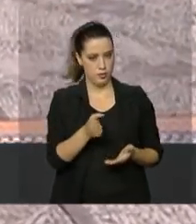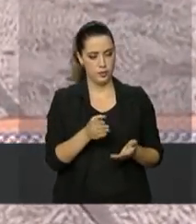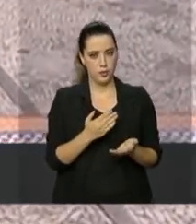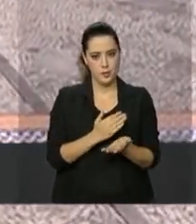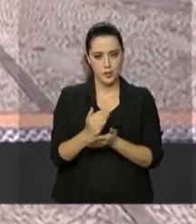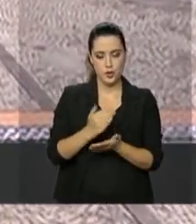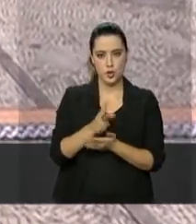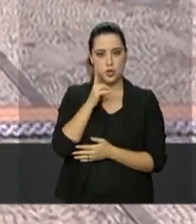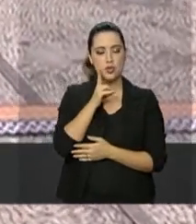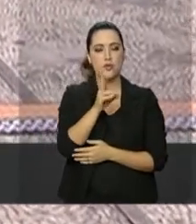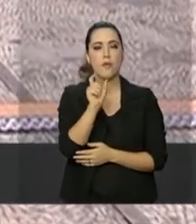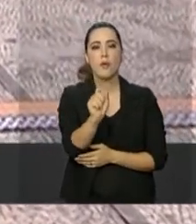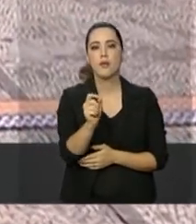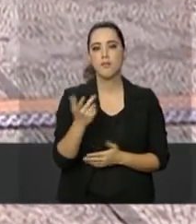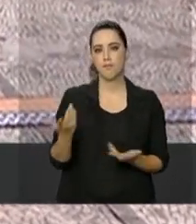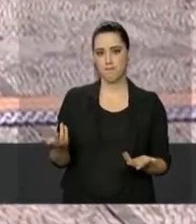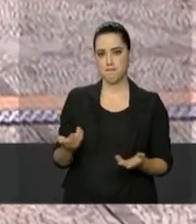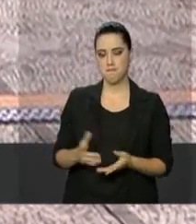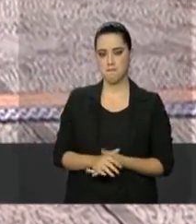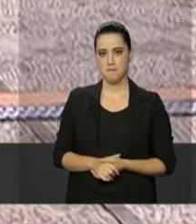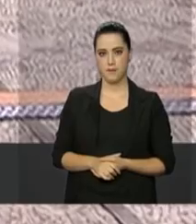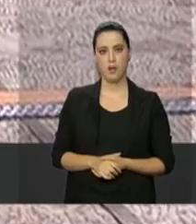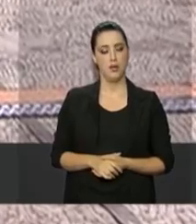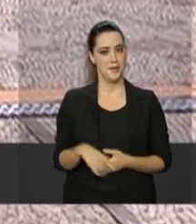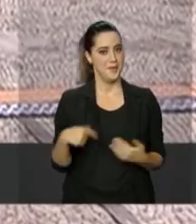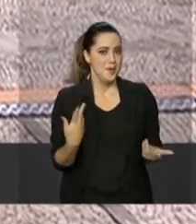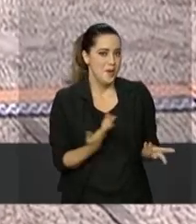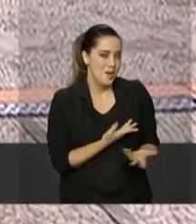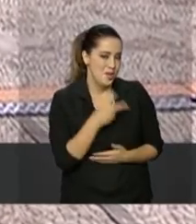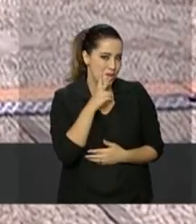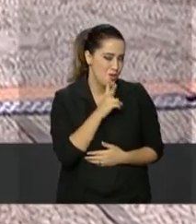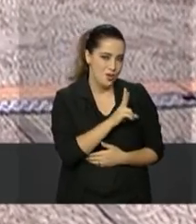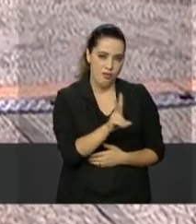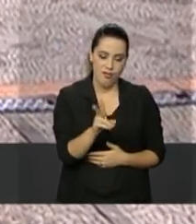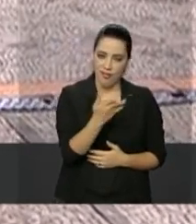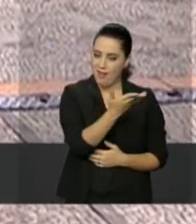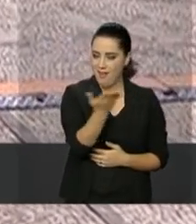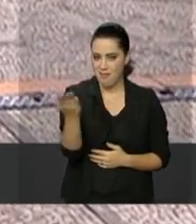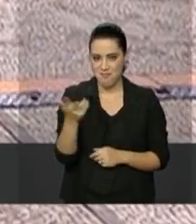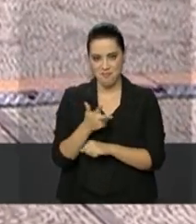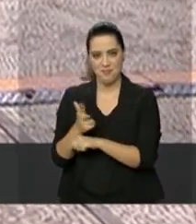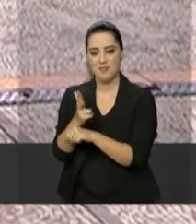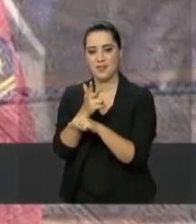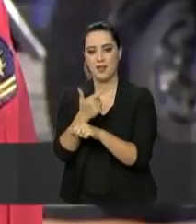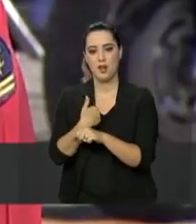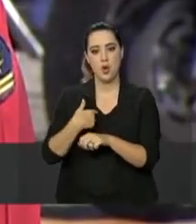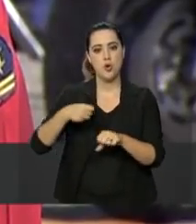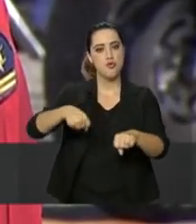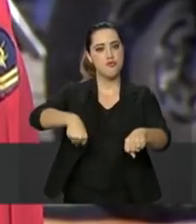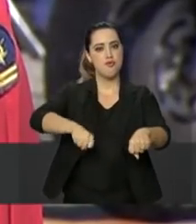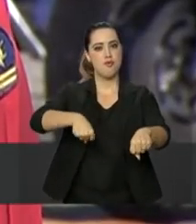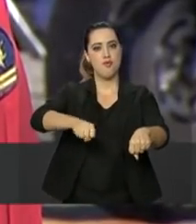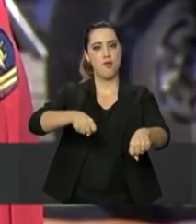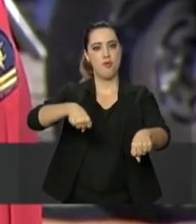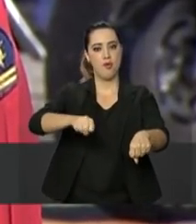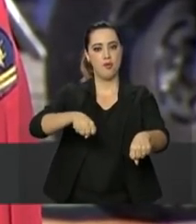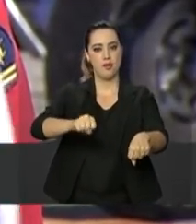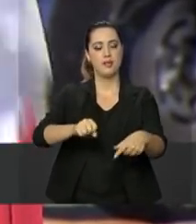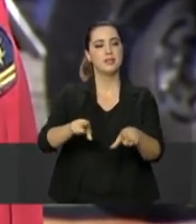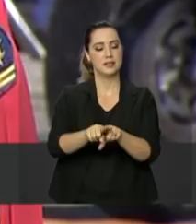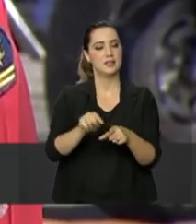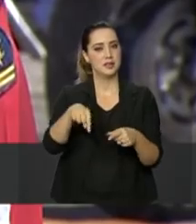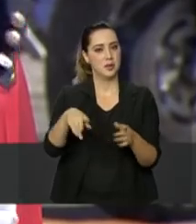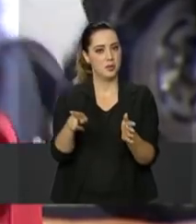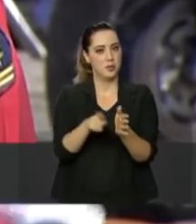que está acontecendo? Nós podemos observar aí pelas imagens os motociclistas militares do Grupamento Fuzileiros Navais